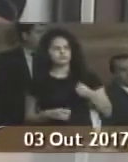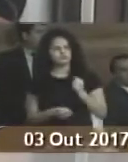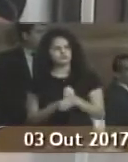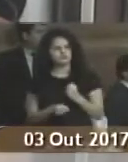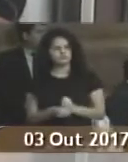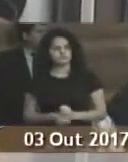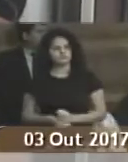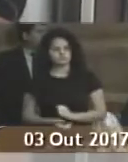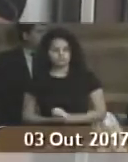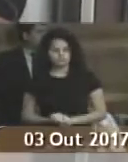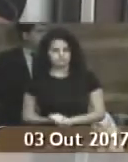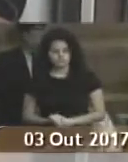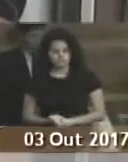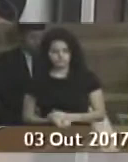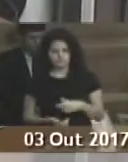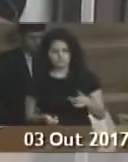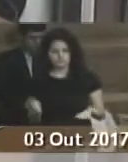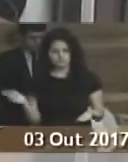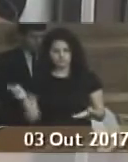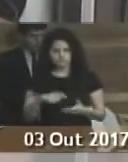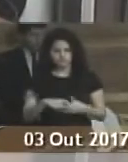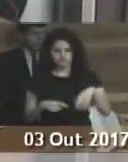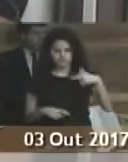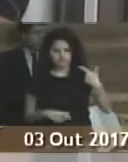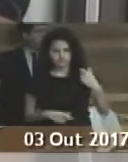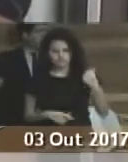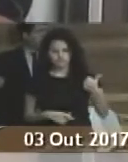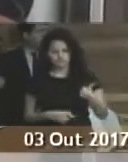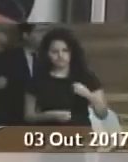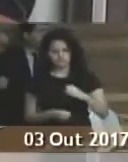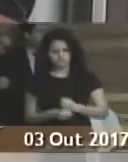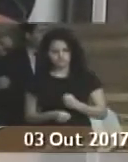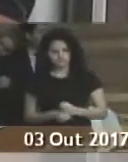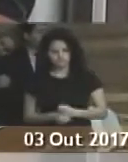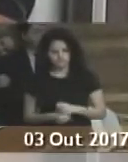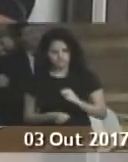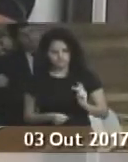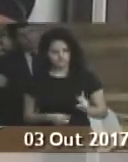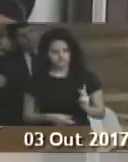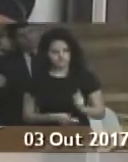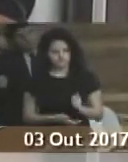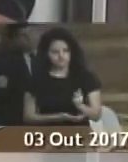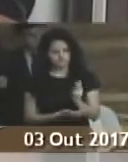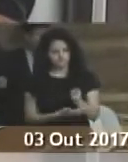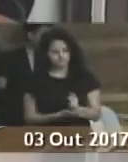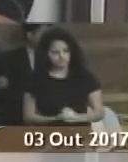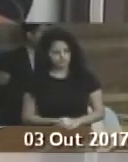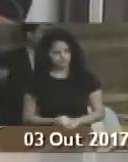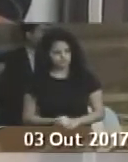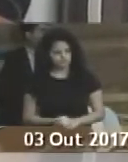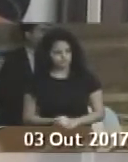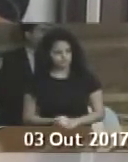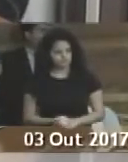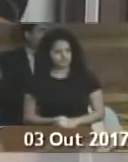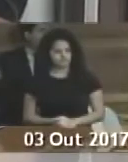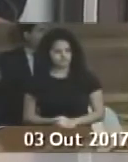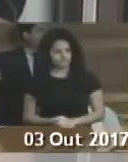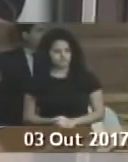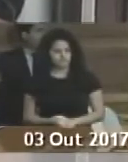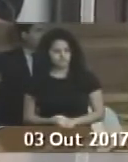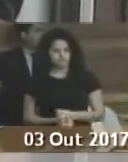que nesses 26 anos sempre a gente mantém um número